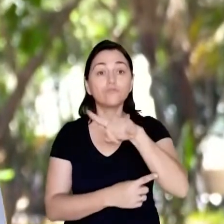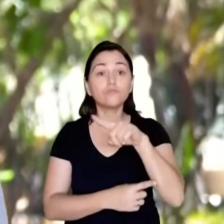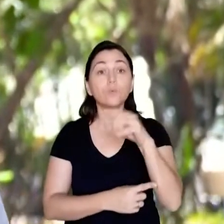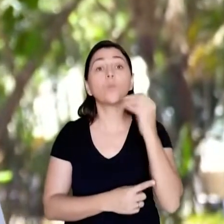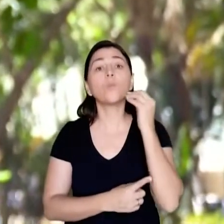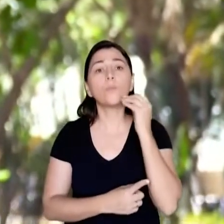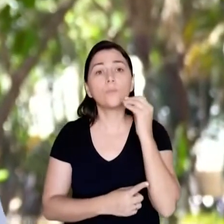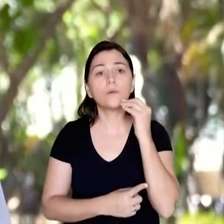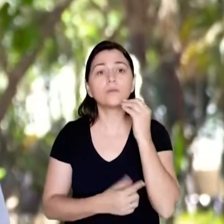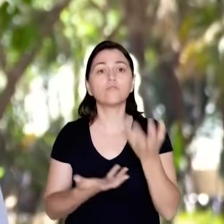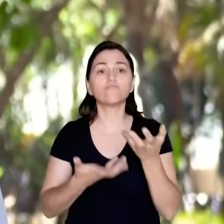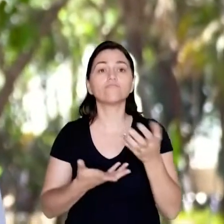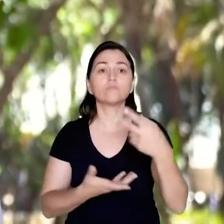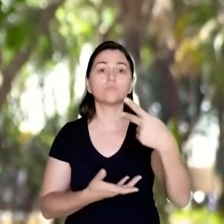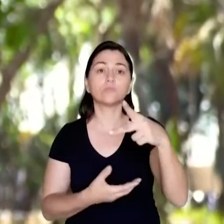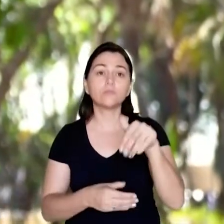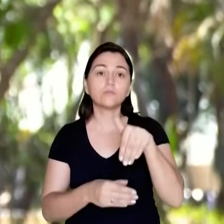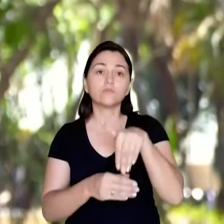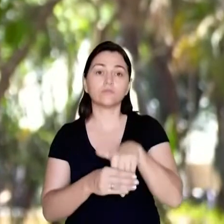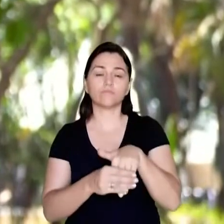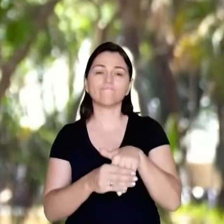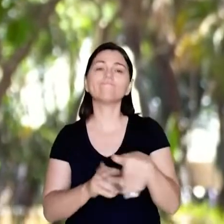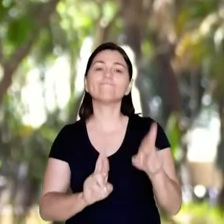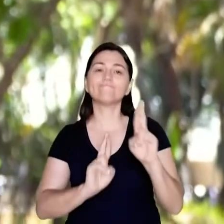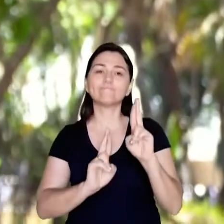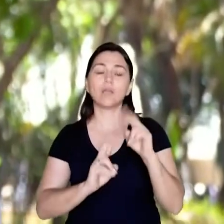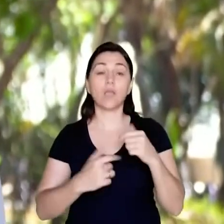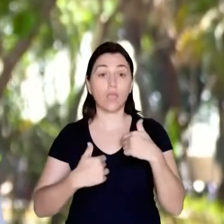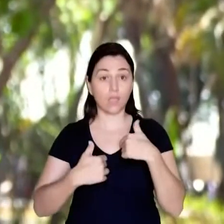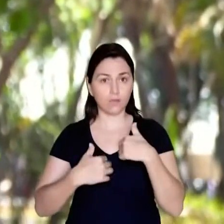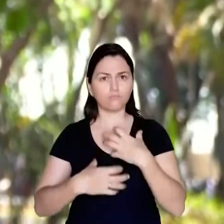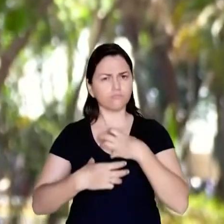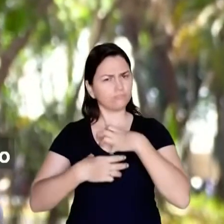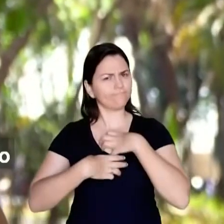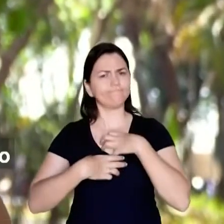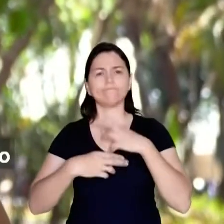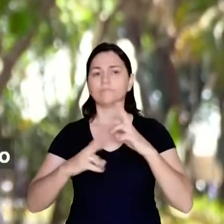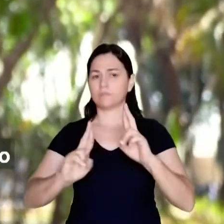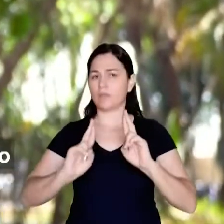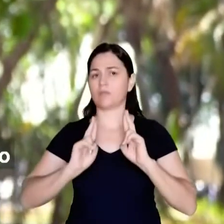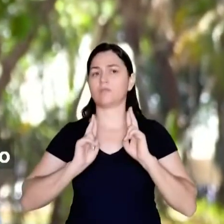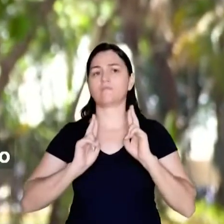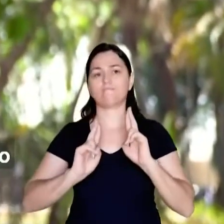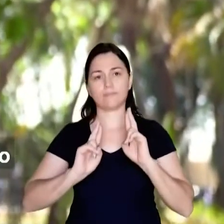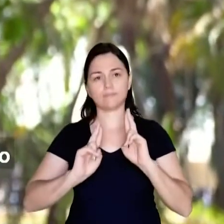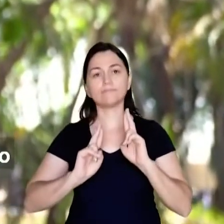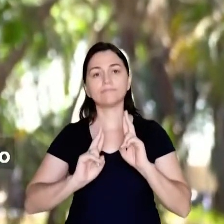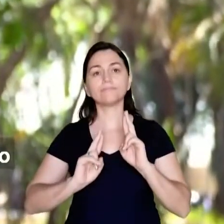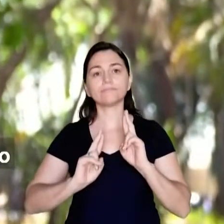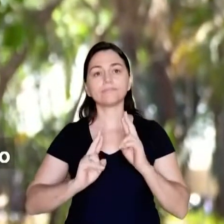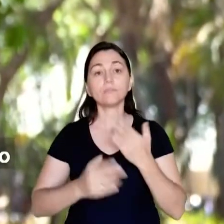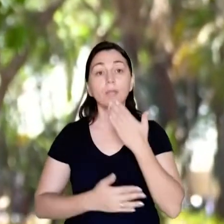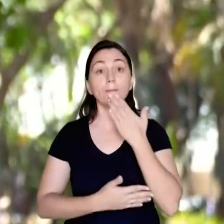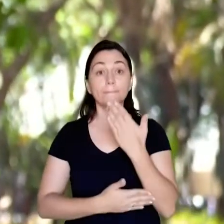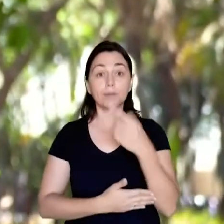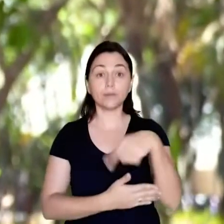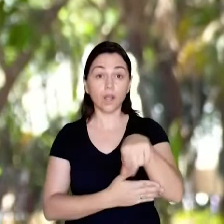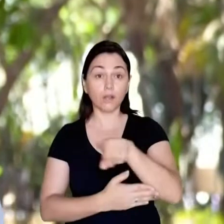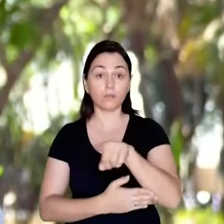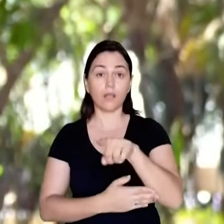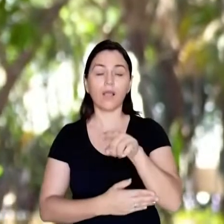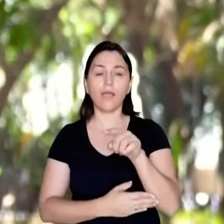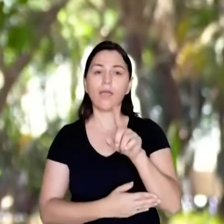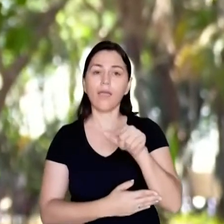dê a oportunidade, me dê seu voto, me dê o voto da esperança. Eu sou um homem e tenho muita esperança na alma e no coração.